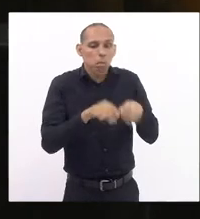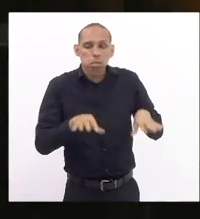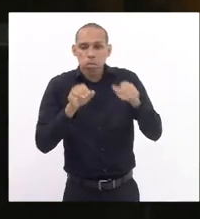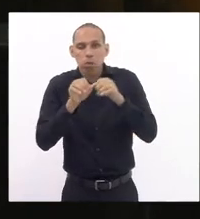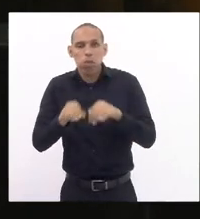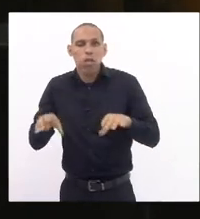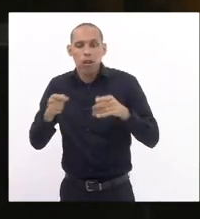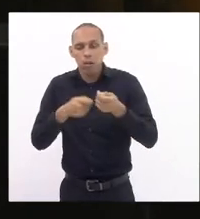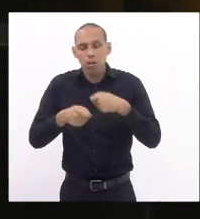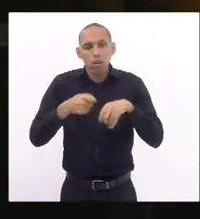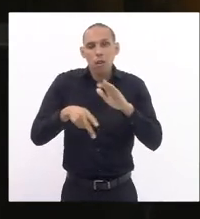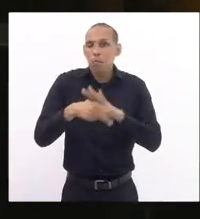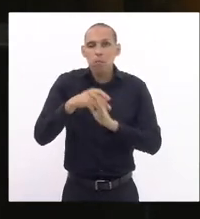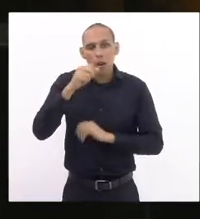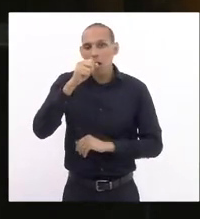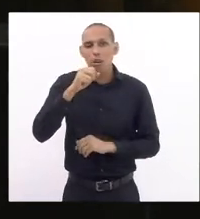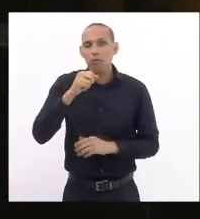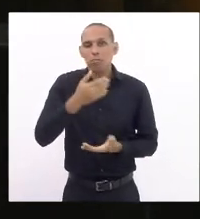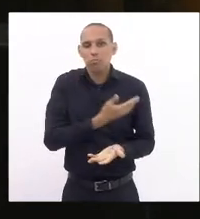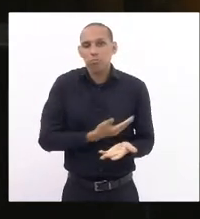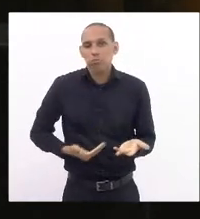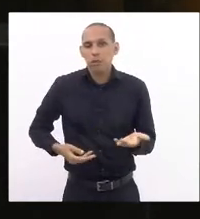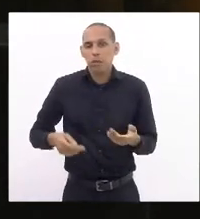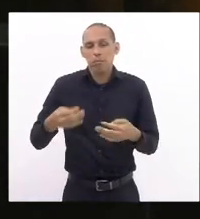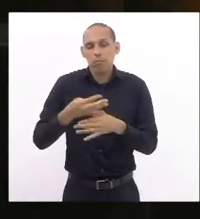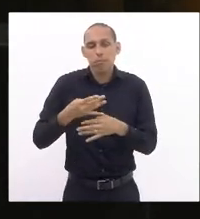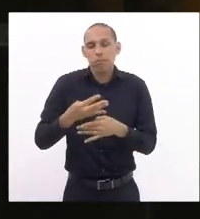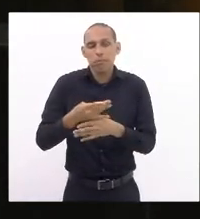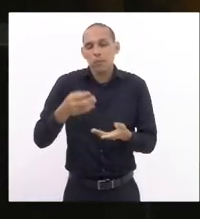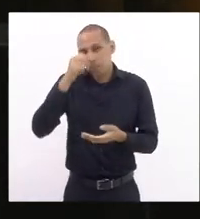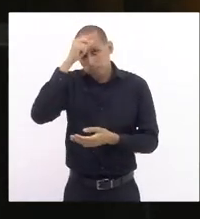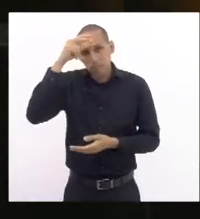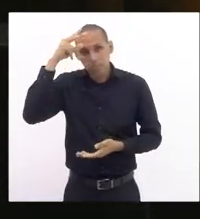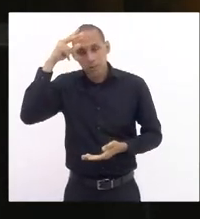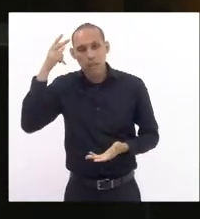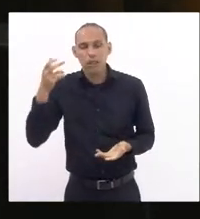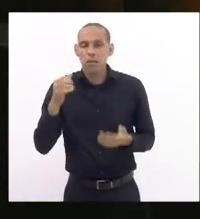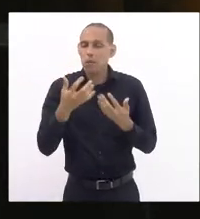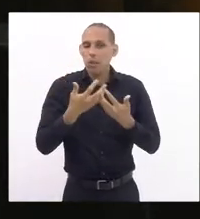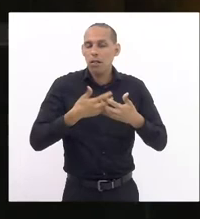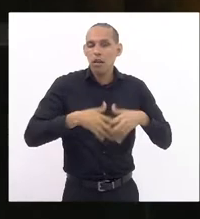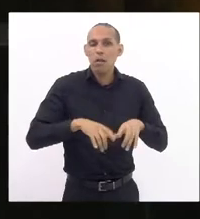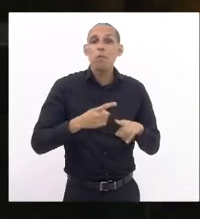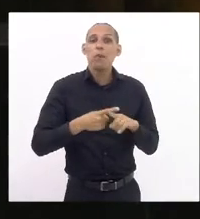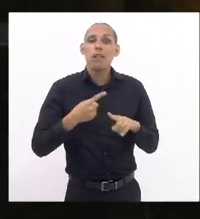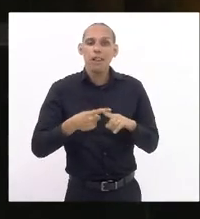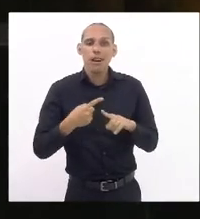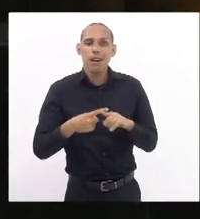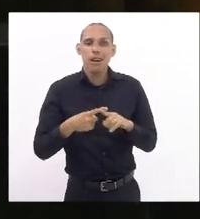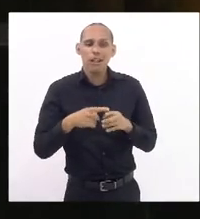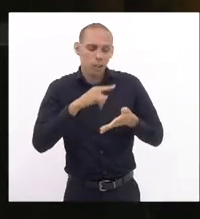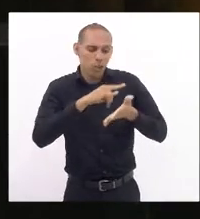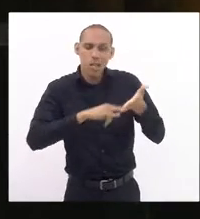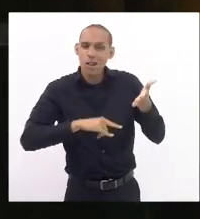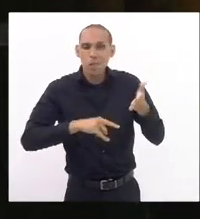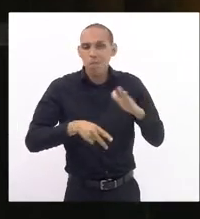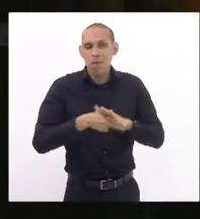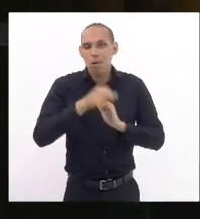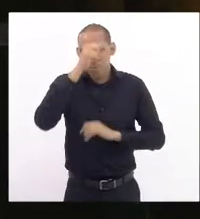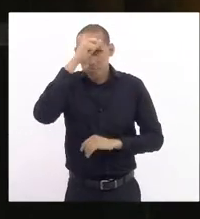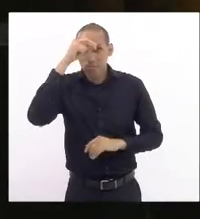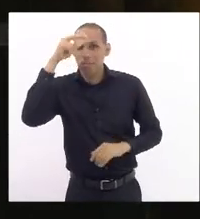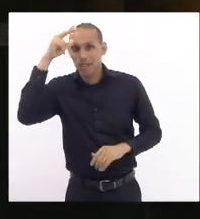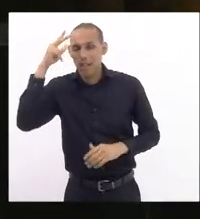Prefeitura de Petrópolis, né? A gente viu que o cérebro da Prefeitura, né, documentos importantes